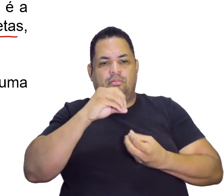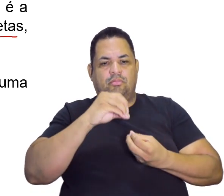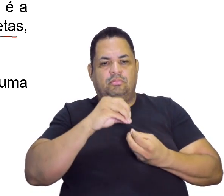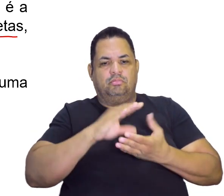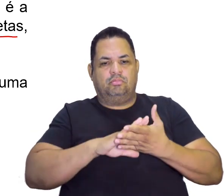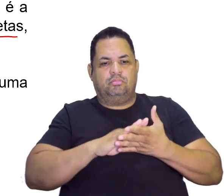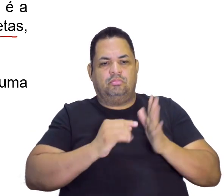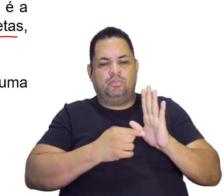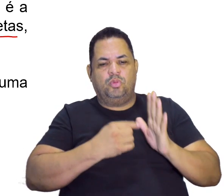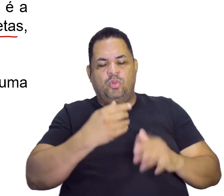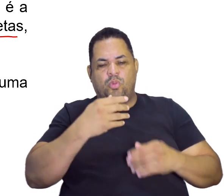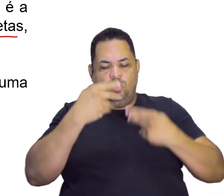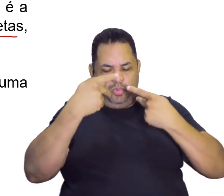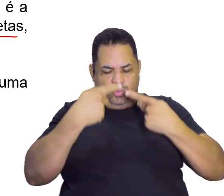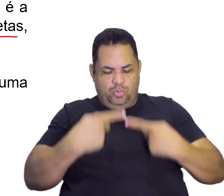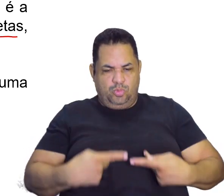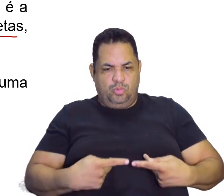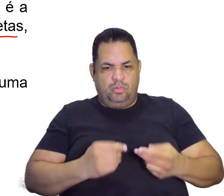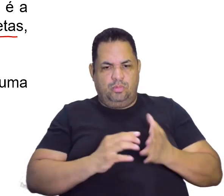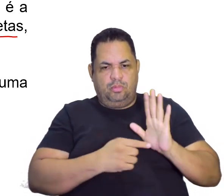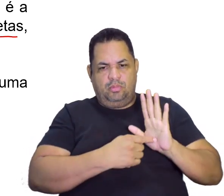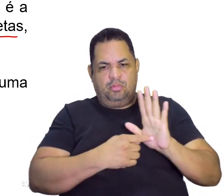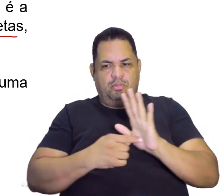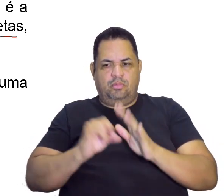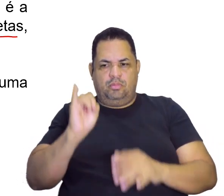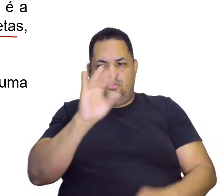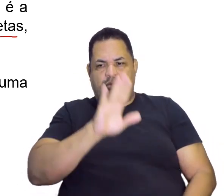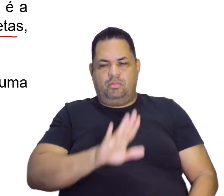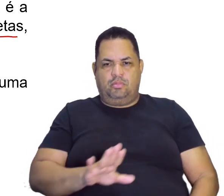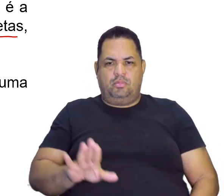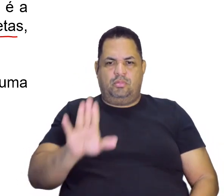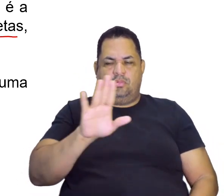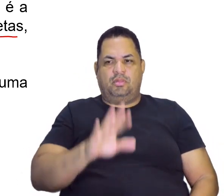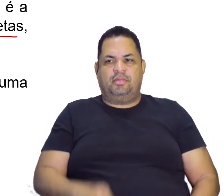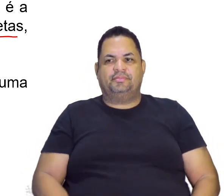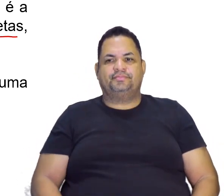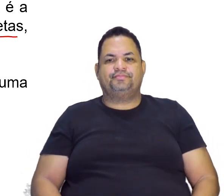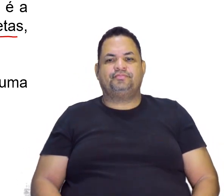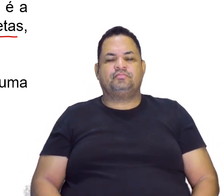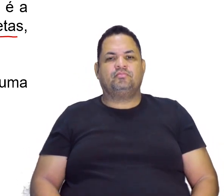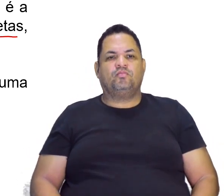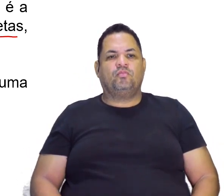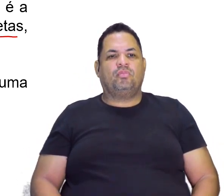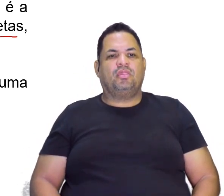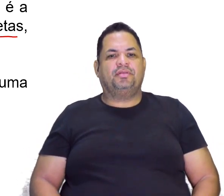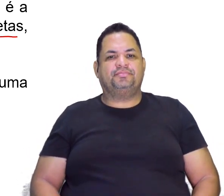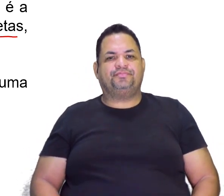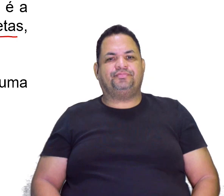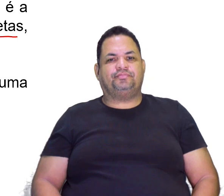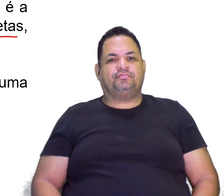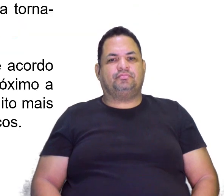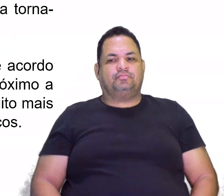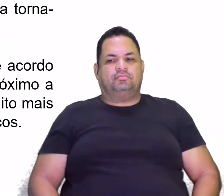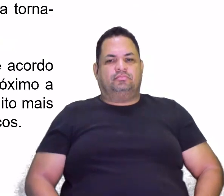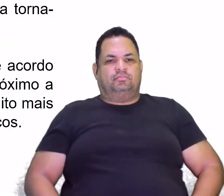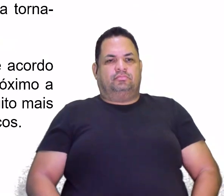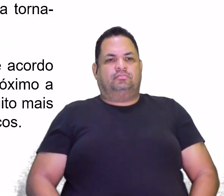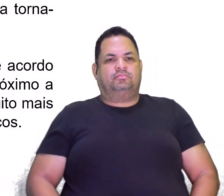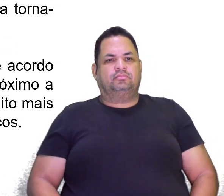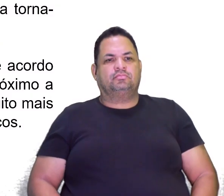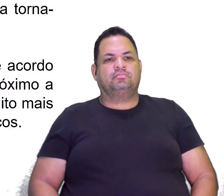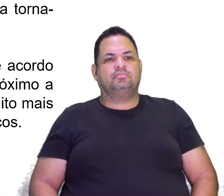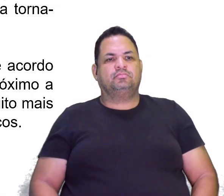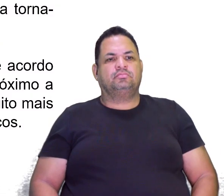do ser humano para representar imagens. Olha só cada afirmação bombástica aqui nesses